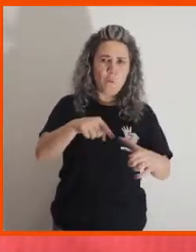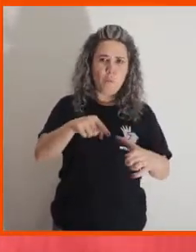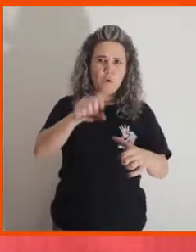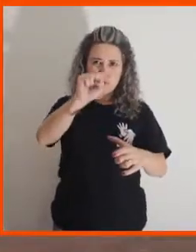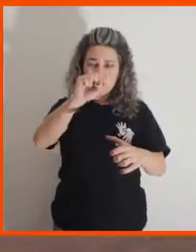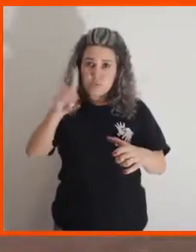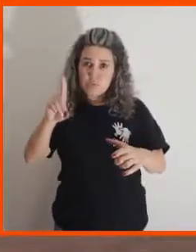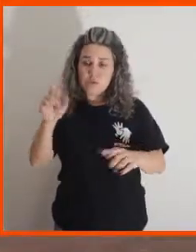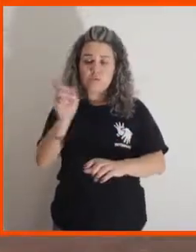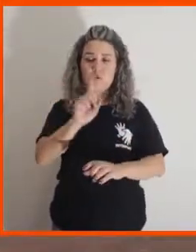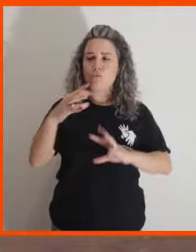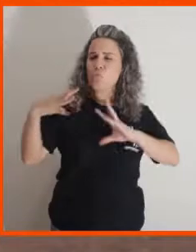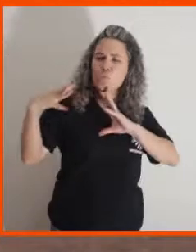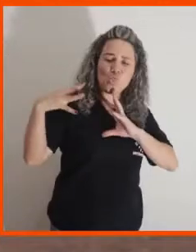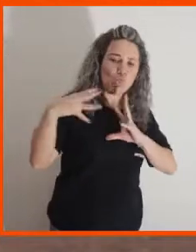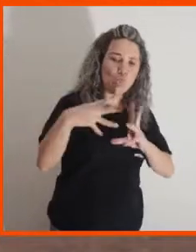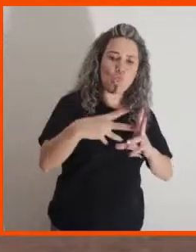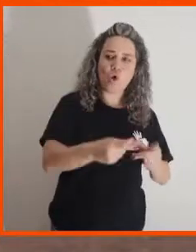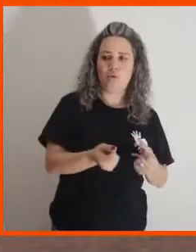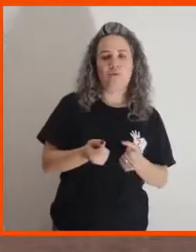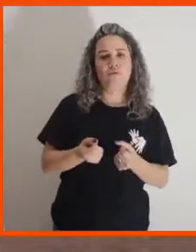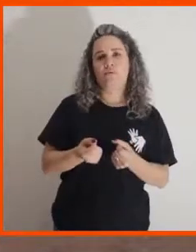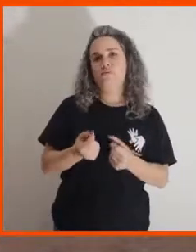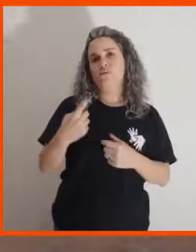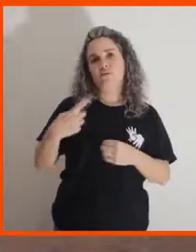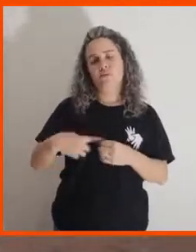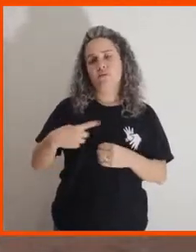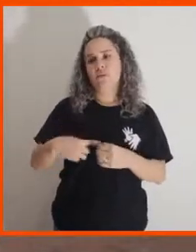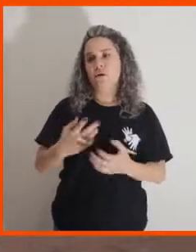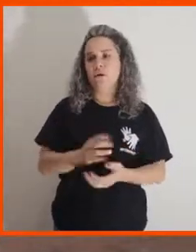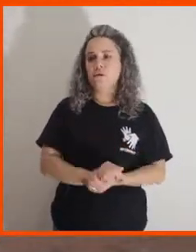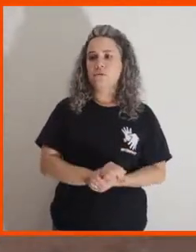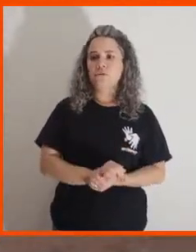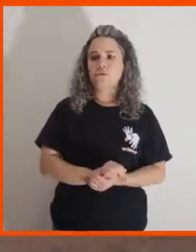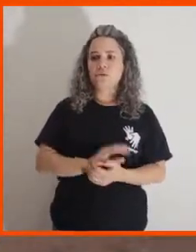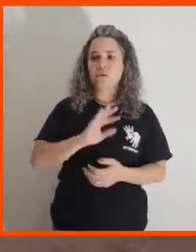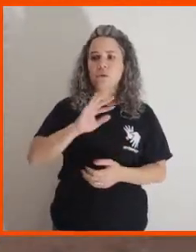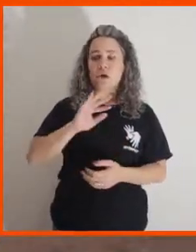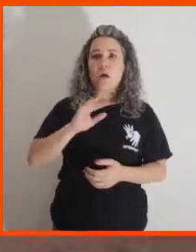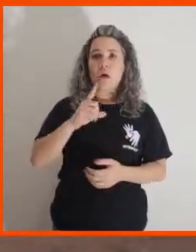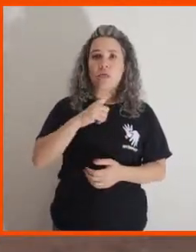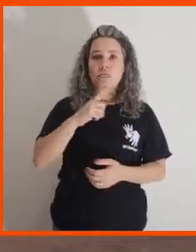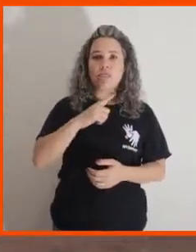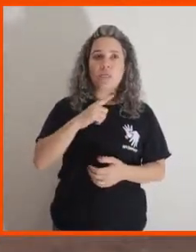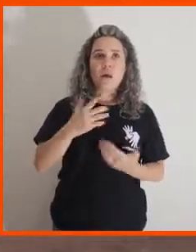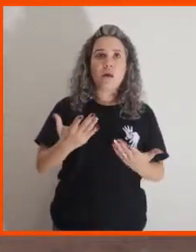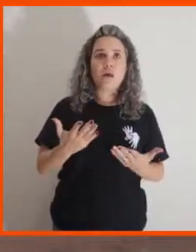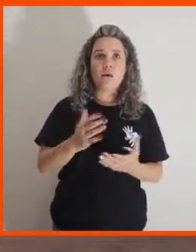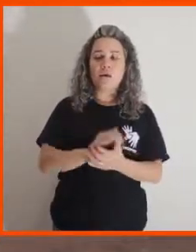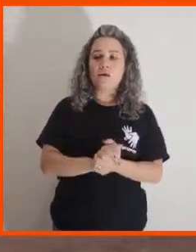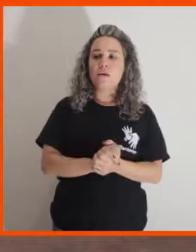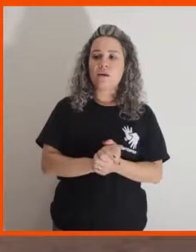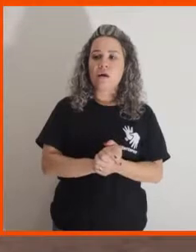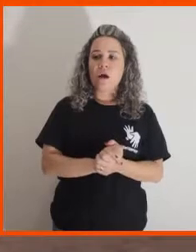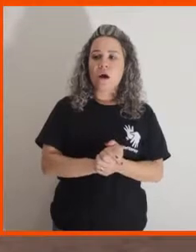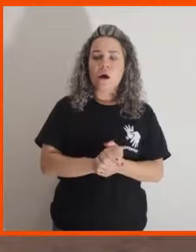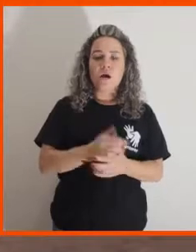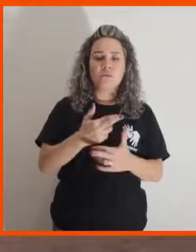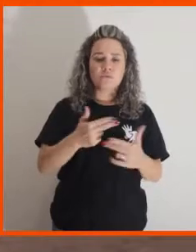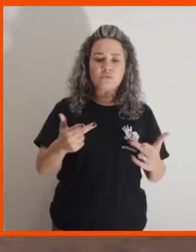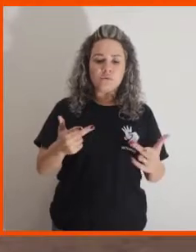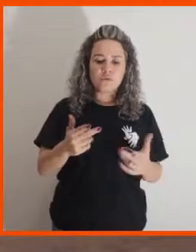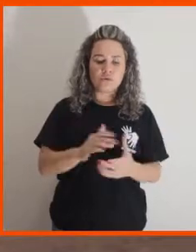A importância das tradições para os jovens na comunidade? Eu acho que as tradições vêm de antigamente,